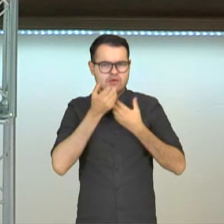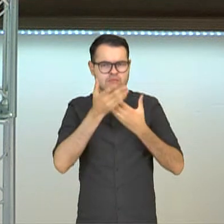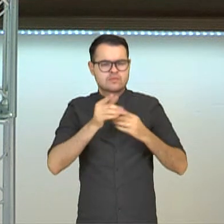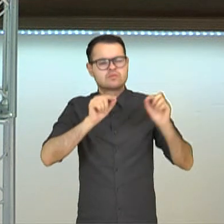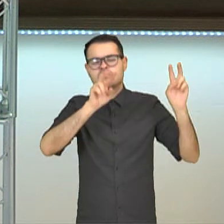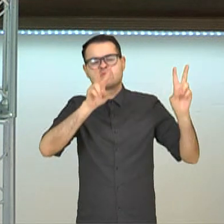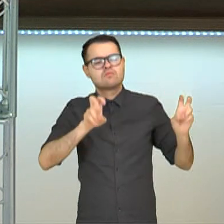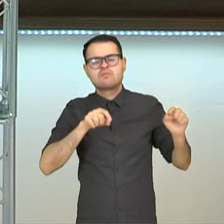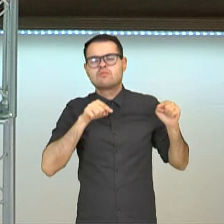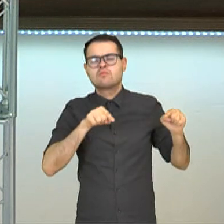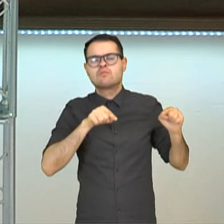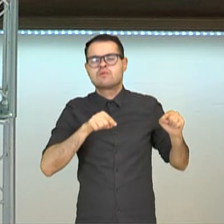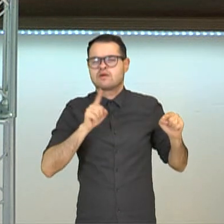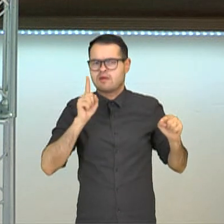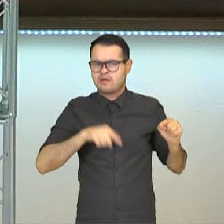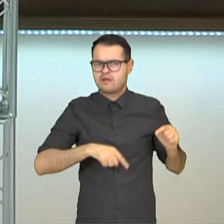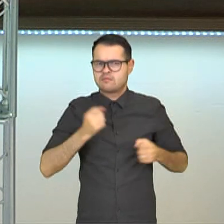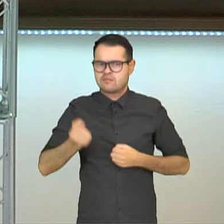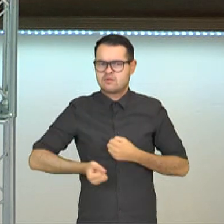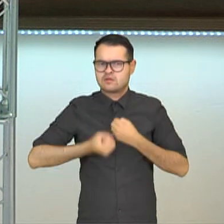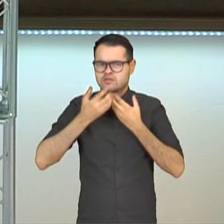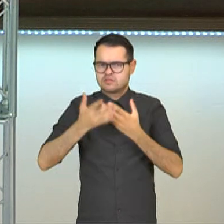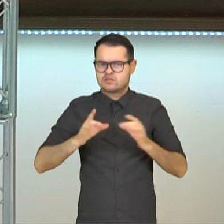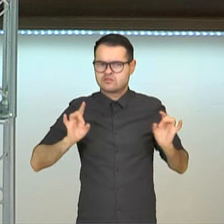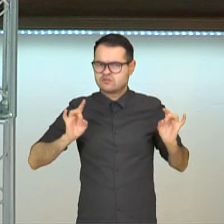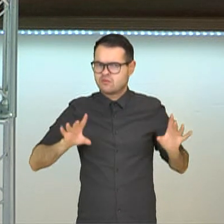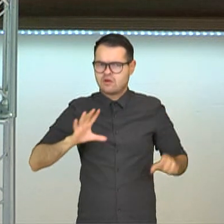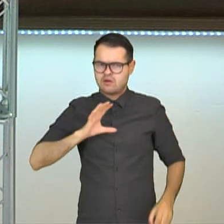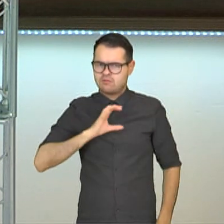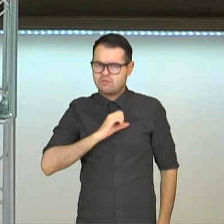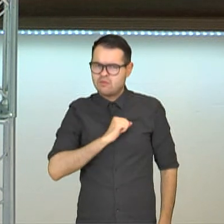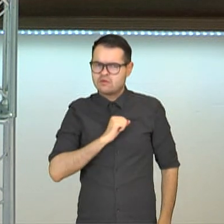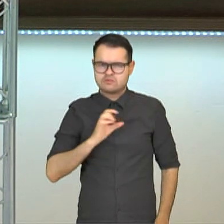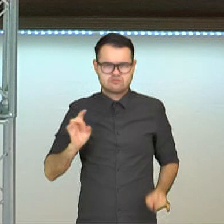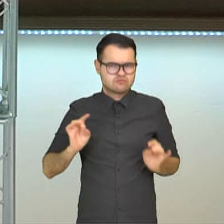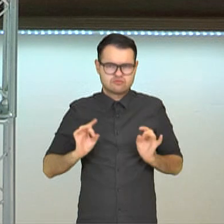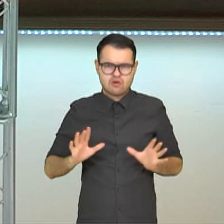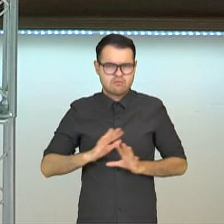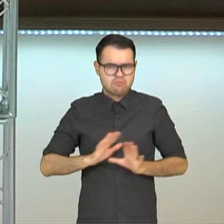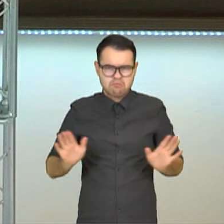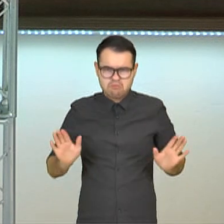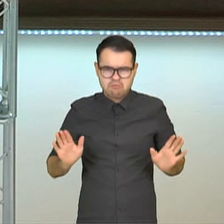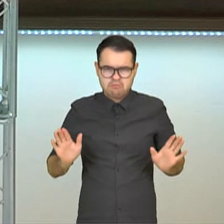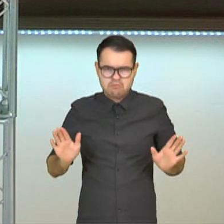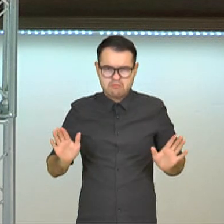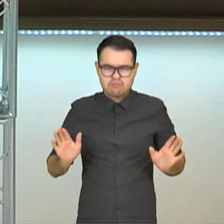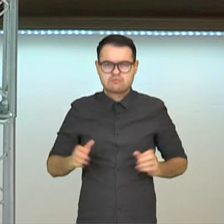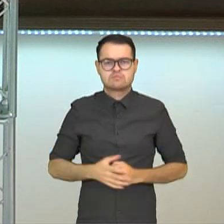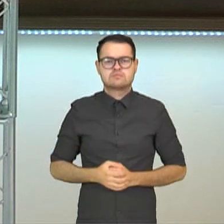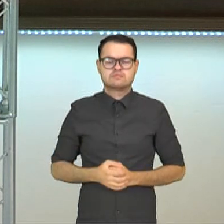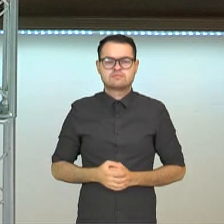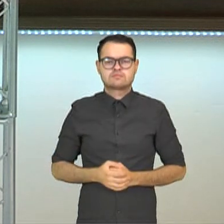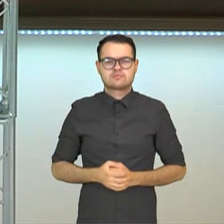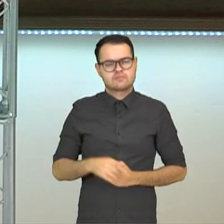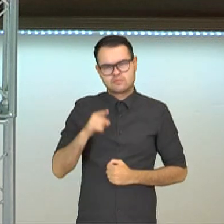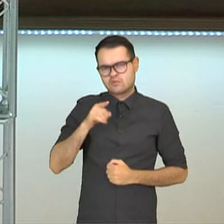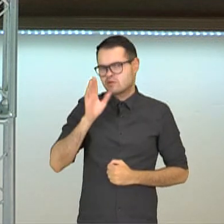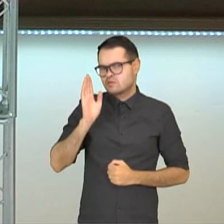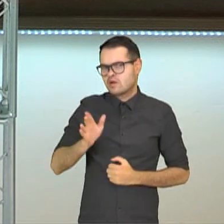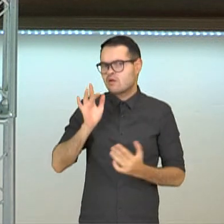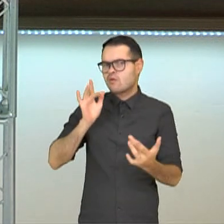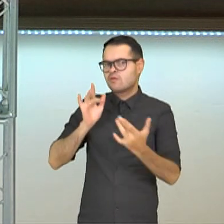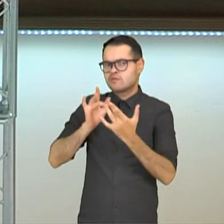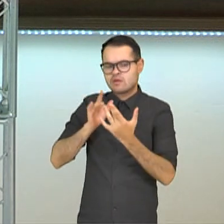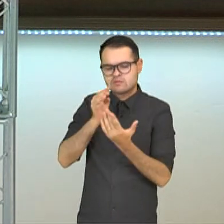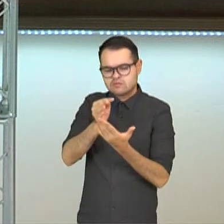esses poemas? Será que a poesia só fala de amor e esse tipo de sentimento? Você já teve